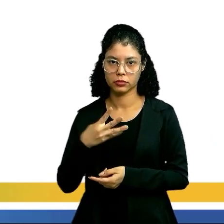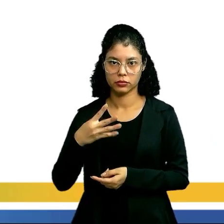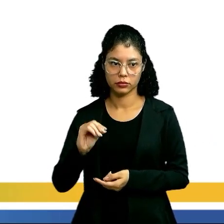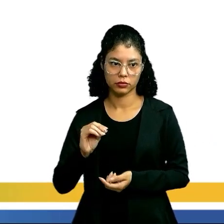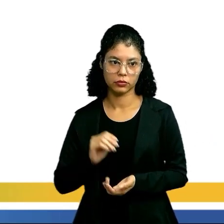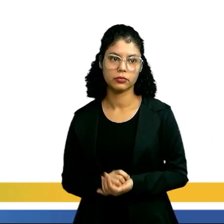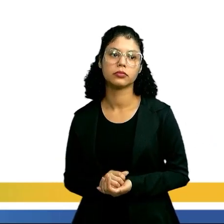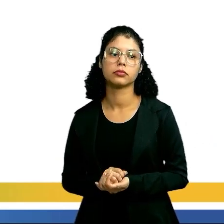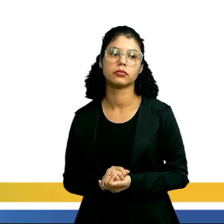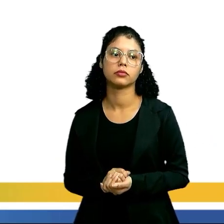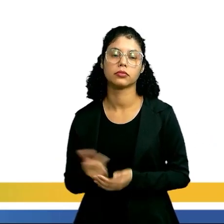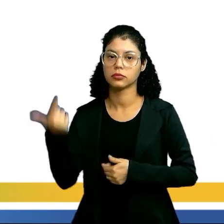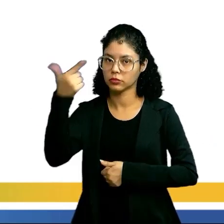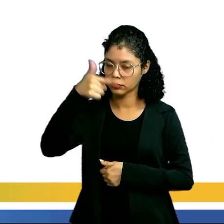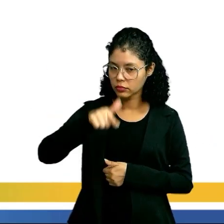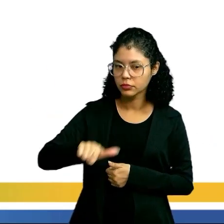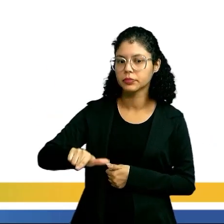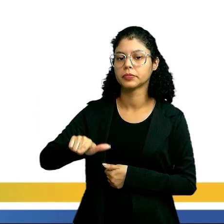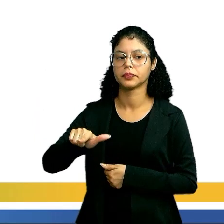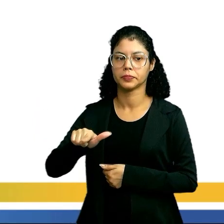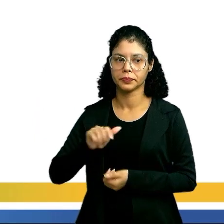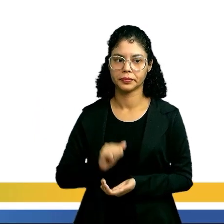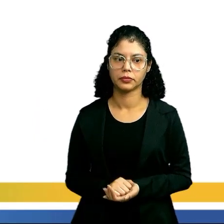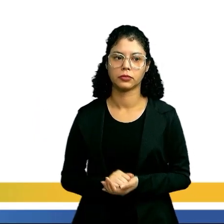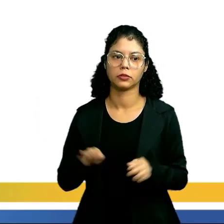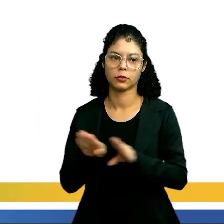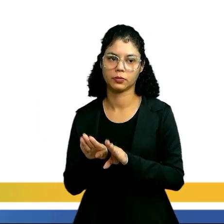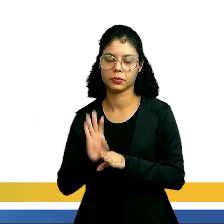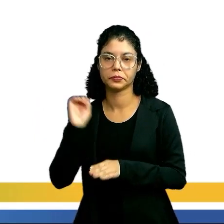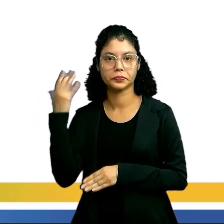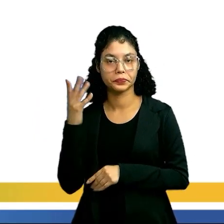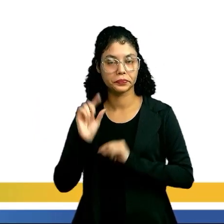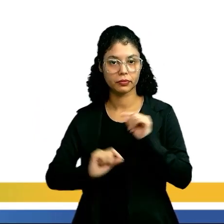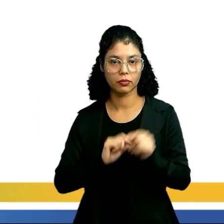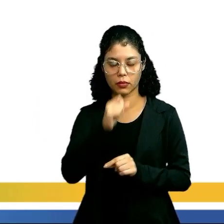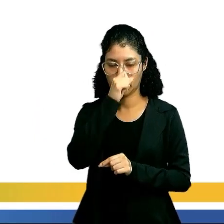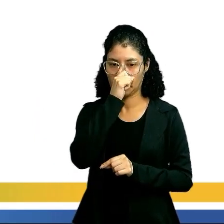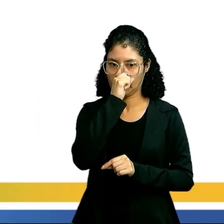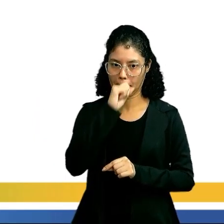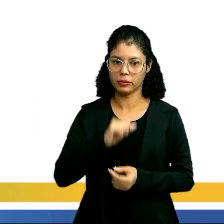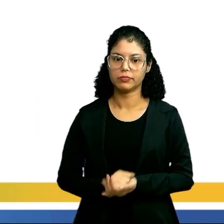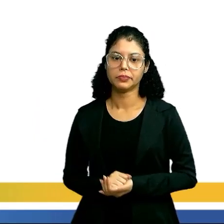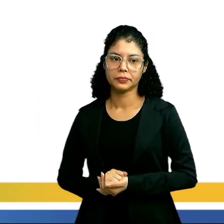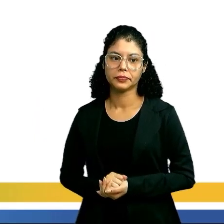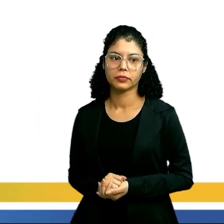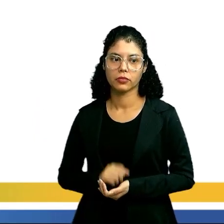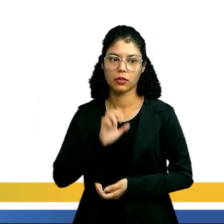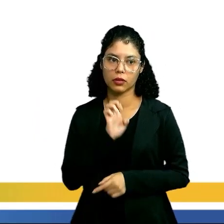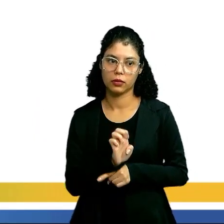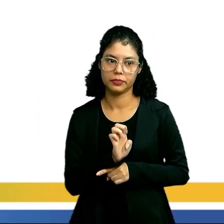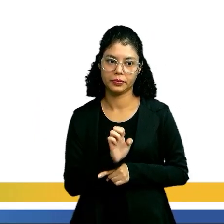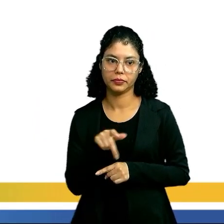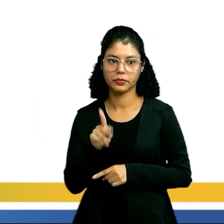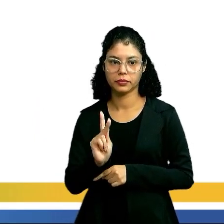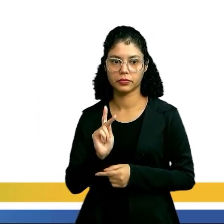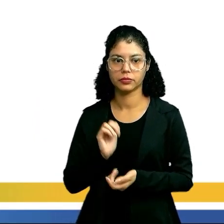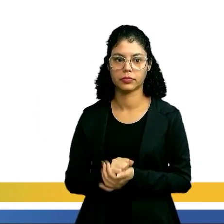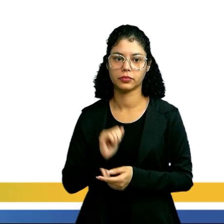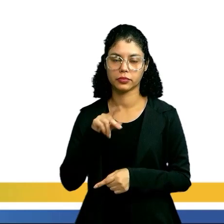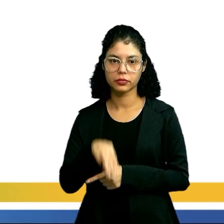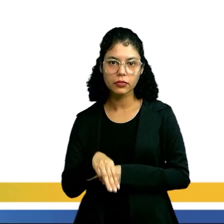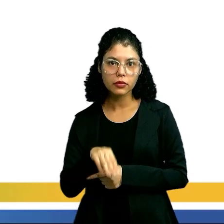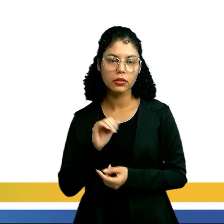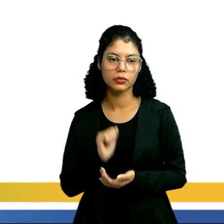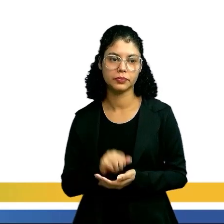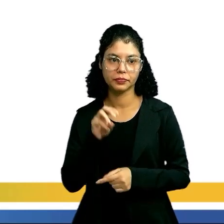menos 40K. Repete aqui novamente. Nesse caso aqui, ó, eu sei que E elevado a K é igual a M.